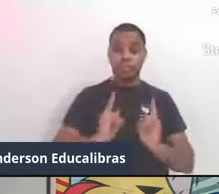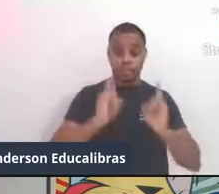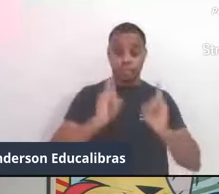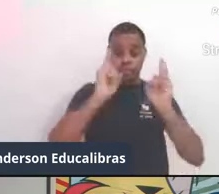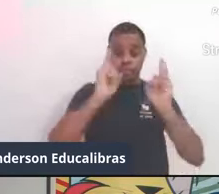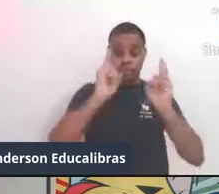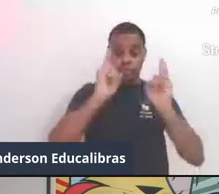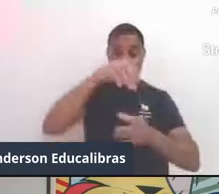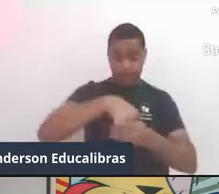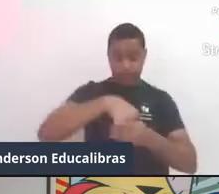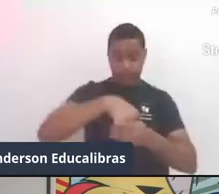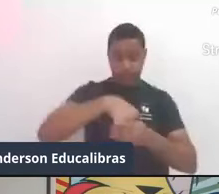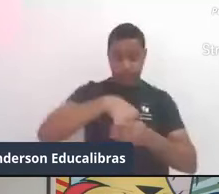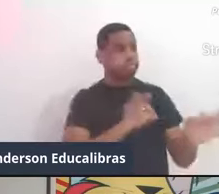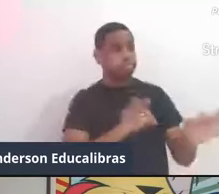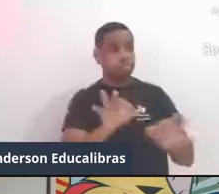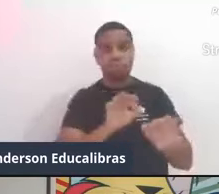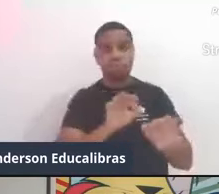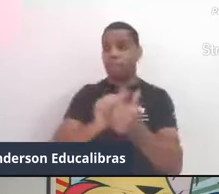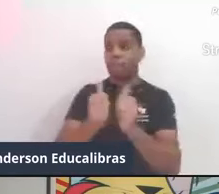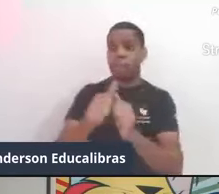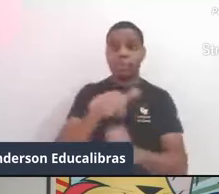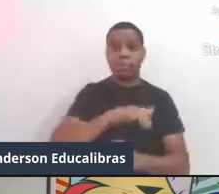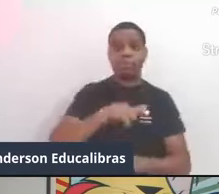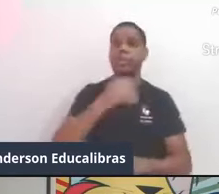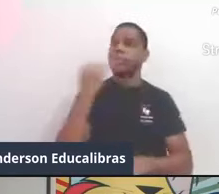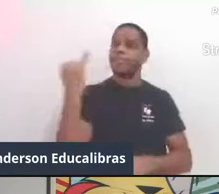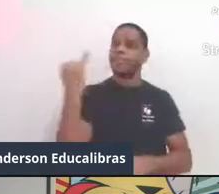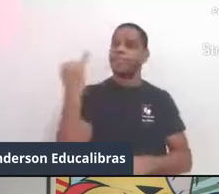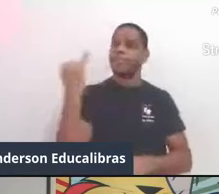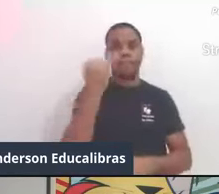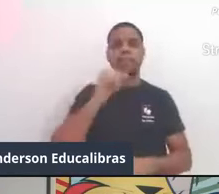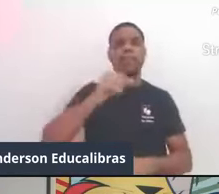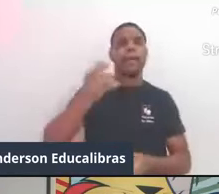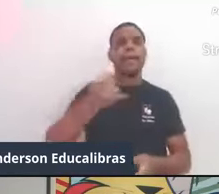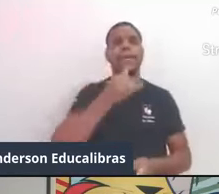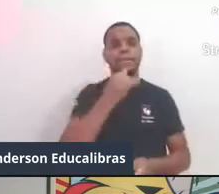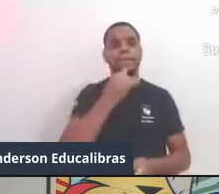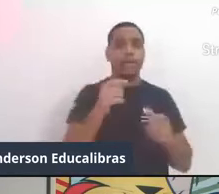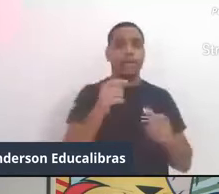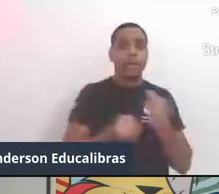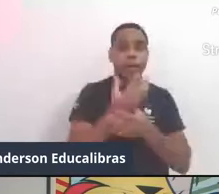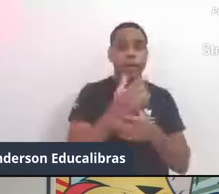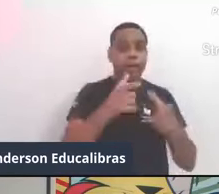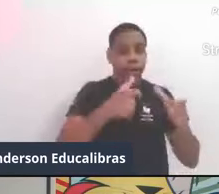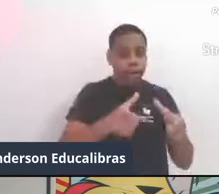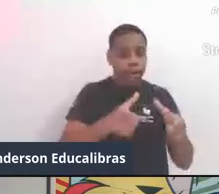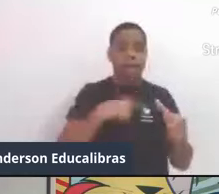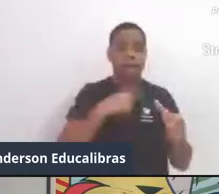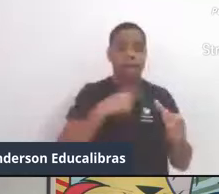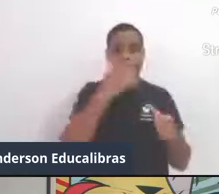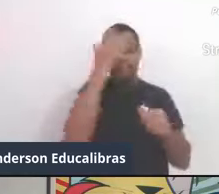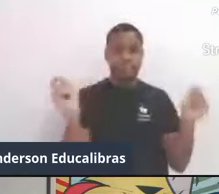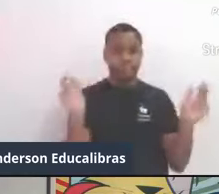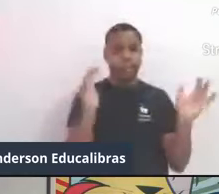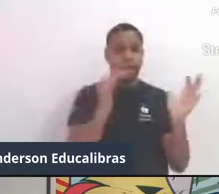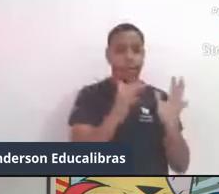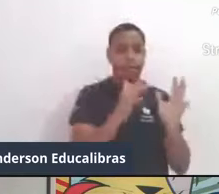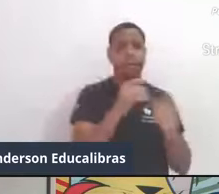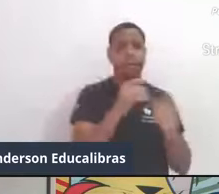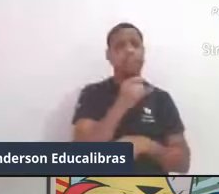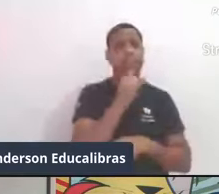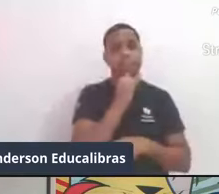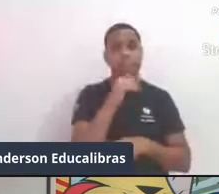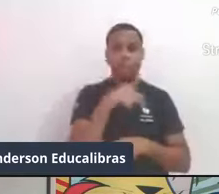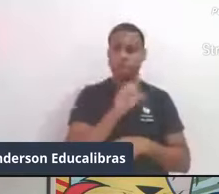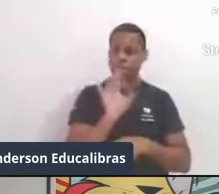é simplesmente a criação de um espaço para as pessoas frequentarem, pura e simplesmente. Há necessidade de